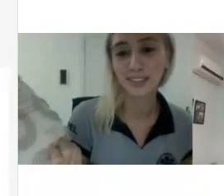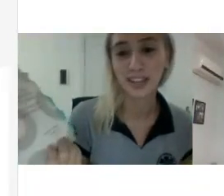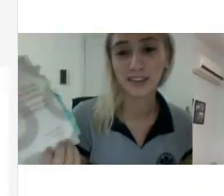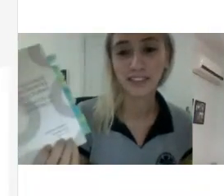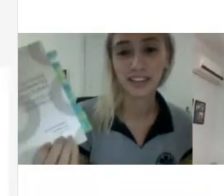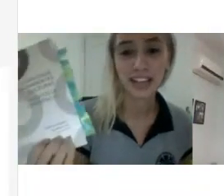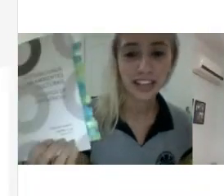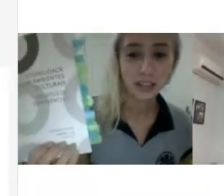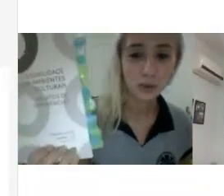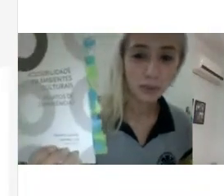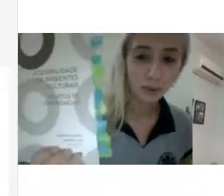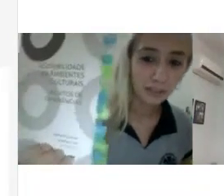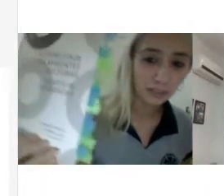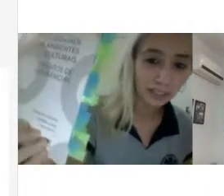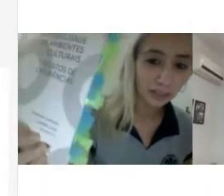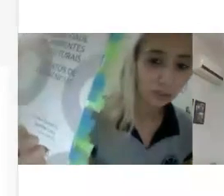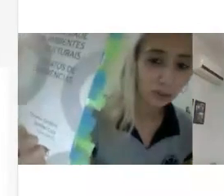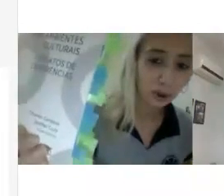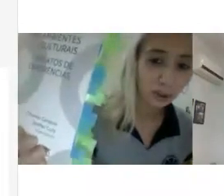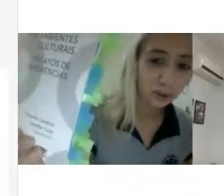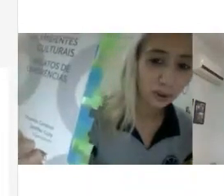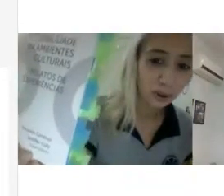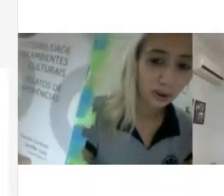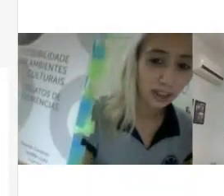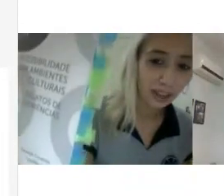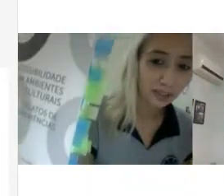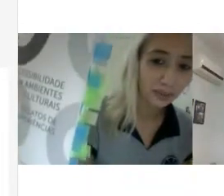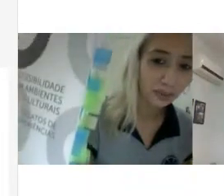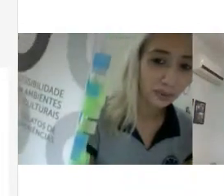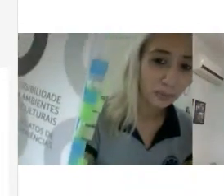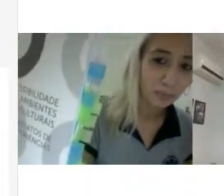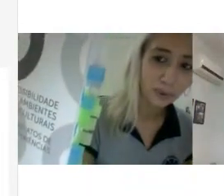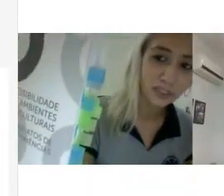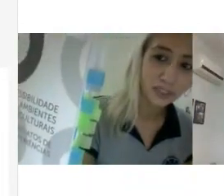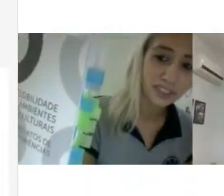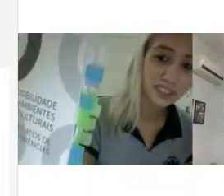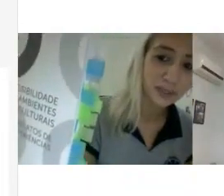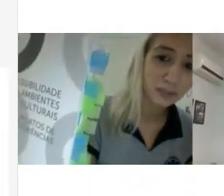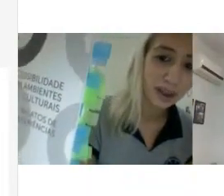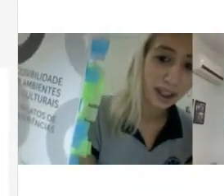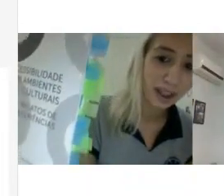pela Jennifer, e o meu livro está todo colocado